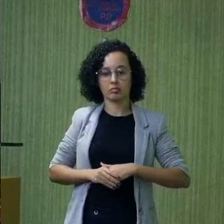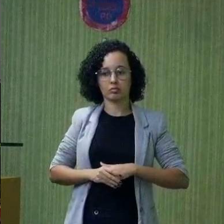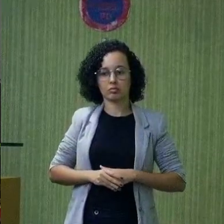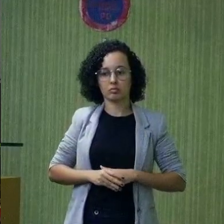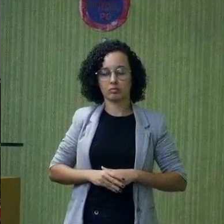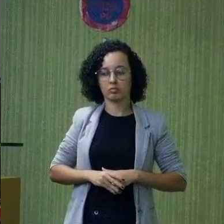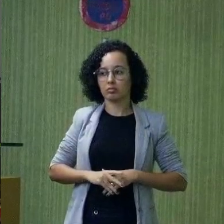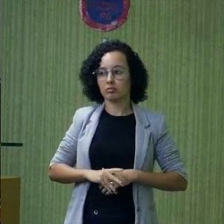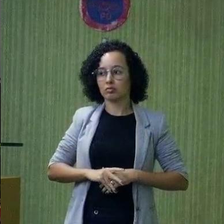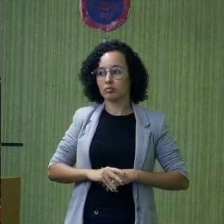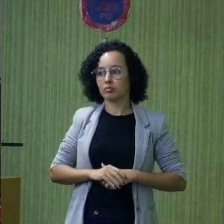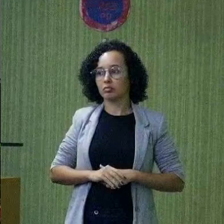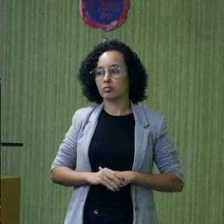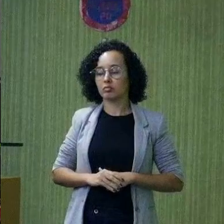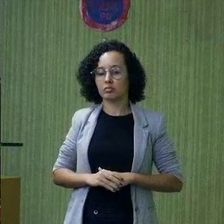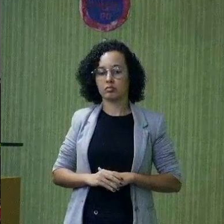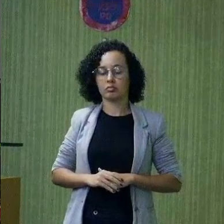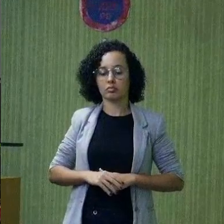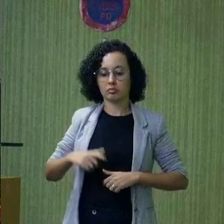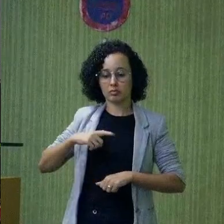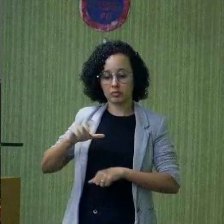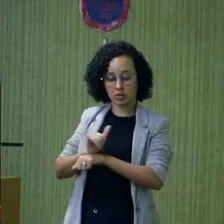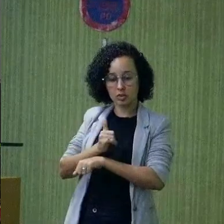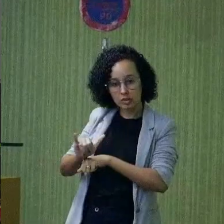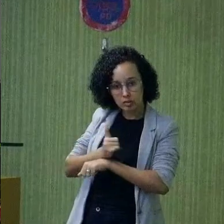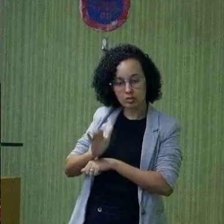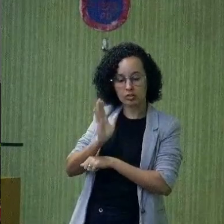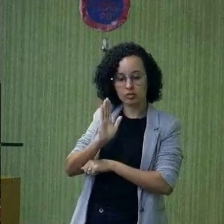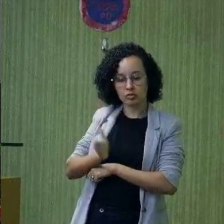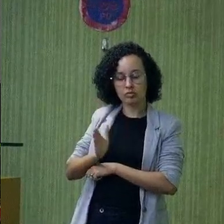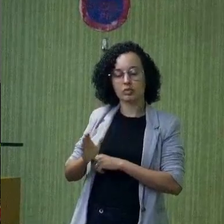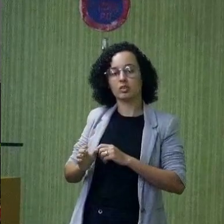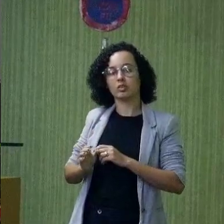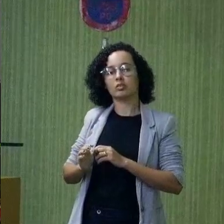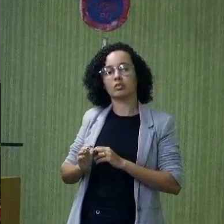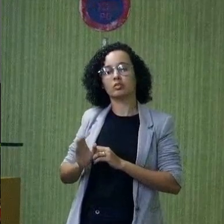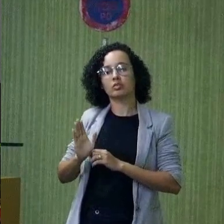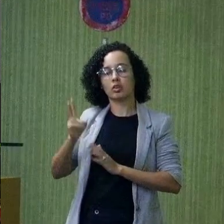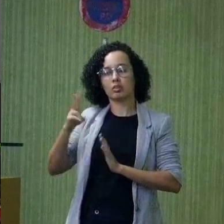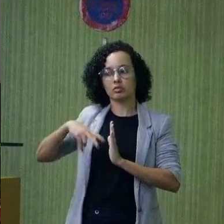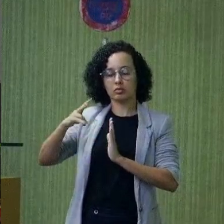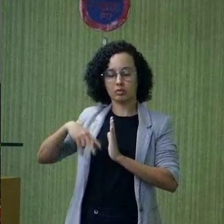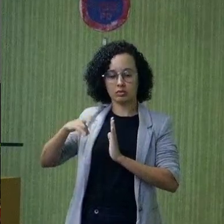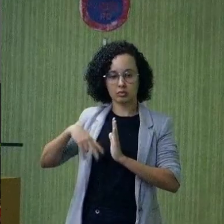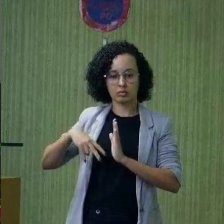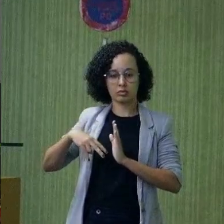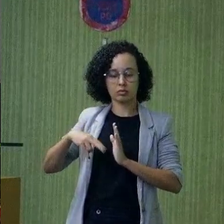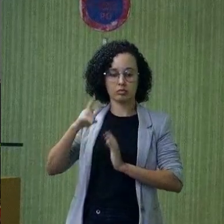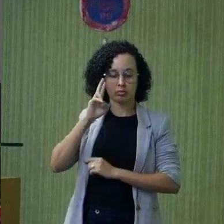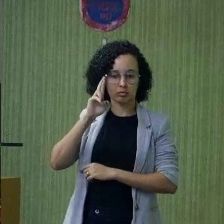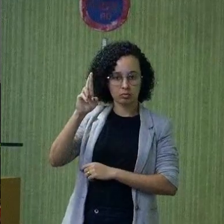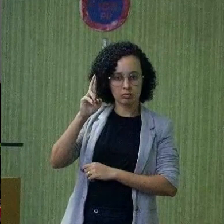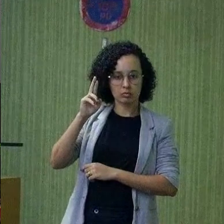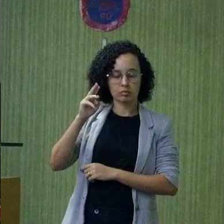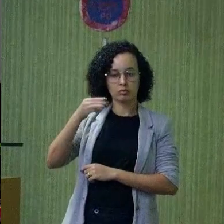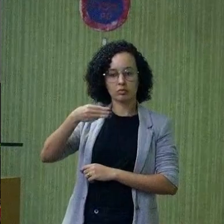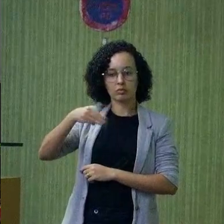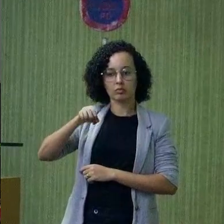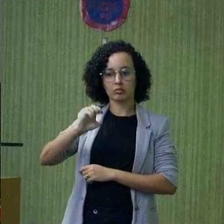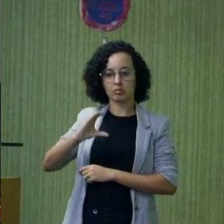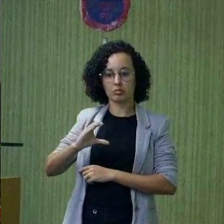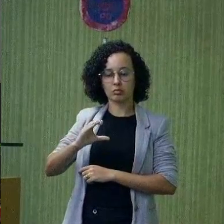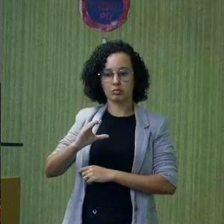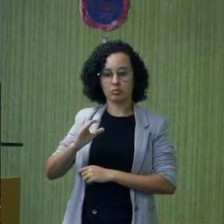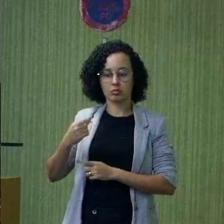né E aí tem as estratégias também que foram já bastante lidas né pelo pelo diretor do MEC não vou